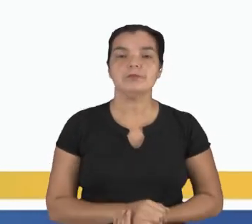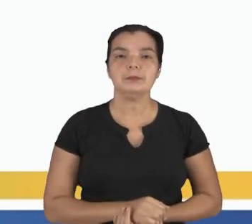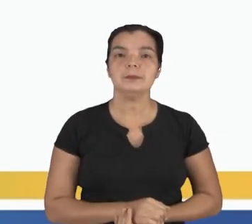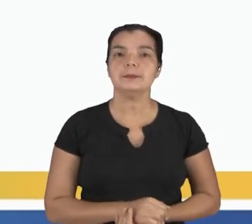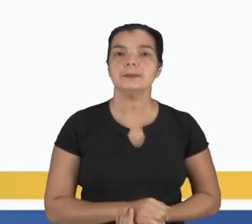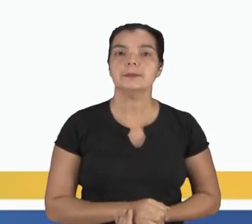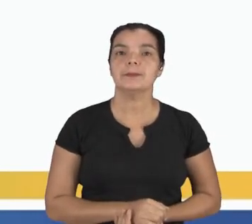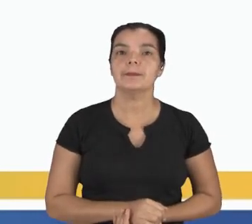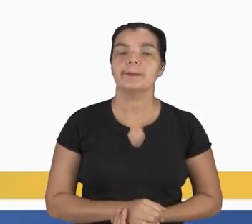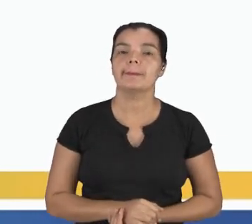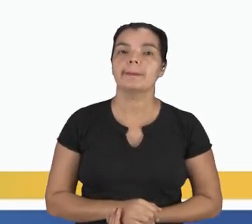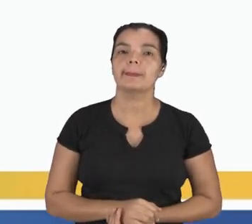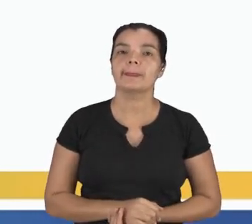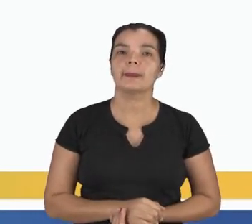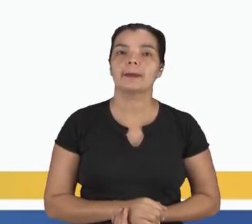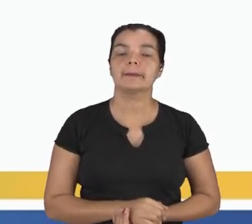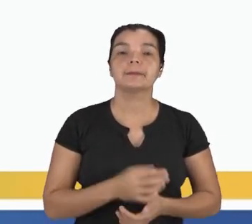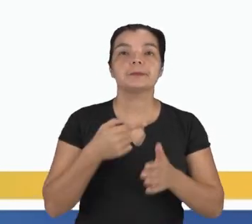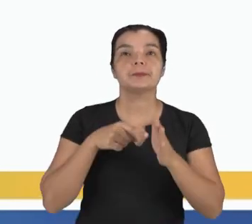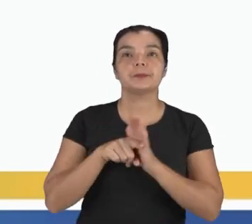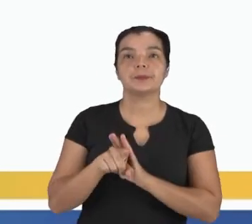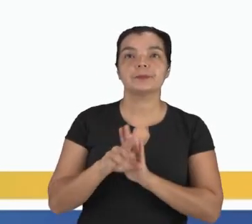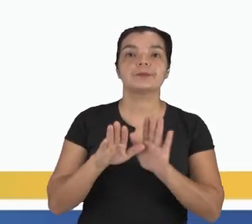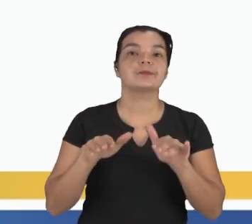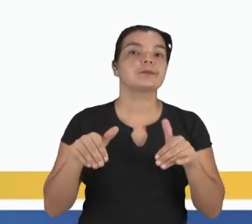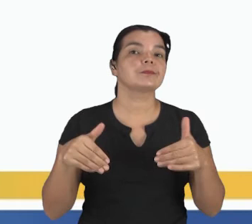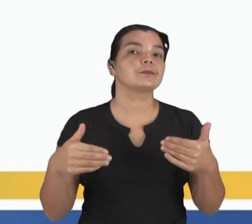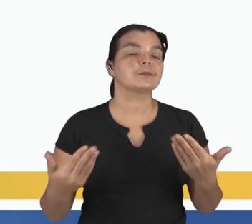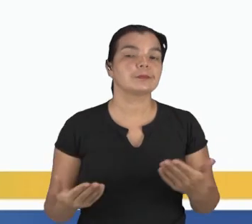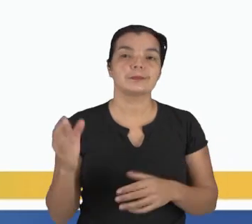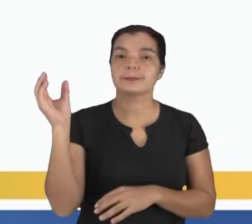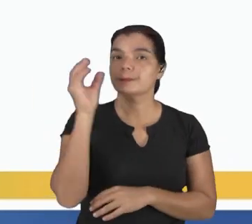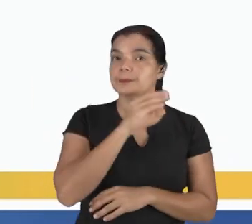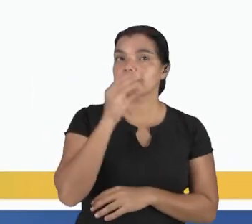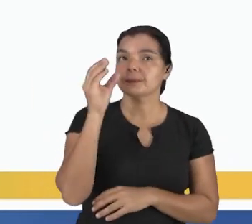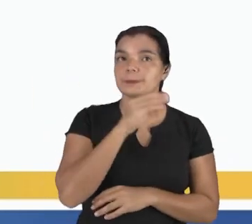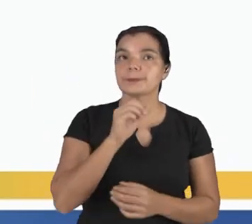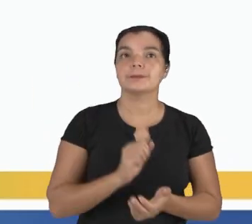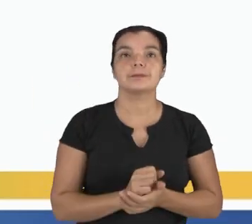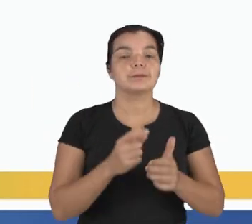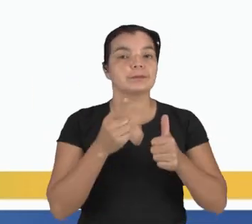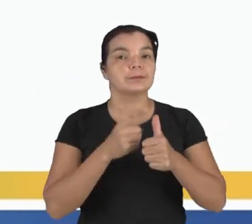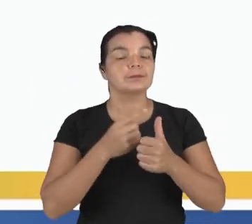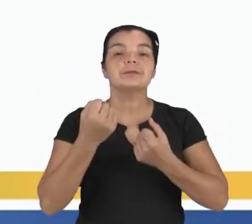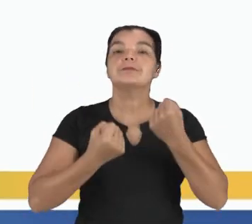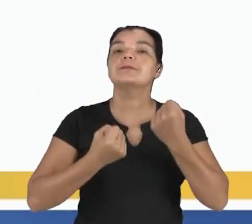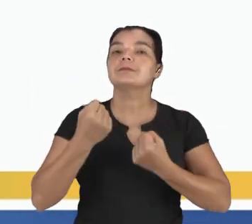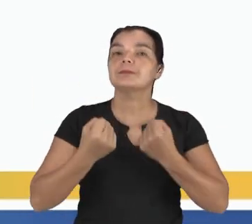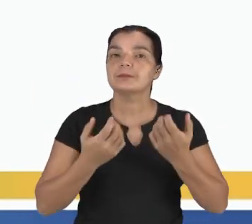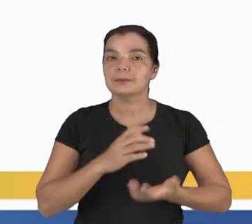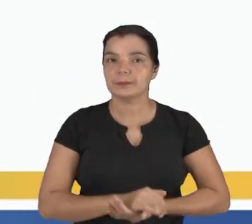tá? Aí ele pergunta, qual foi a velocidade do primeiro automóvel?